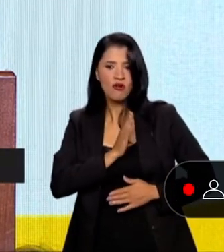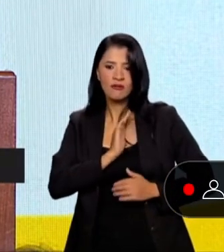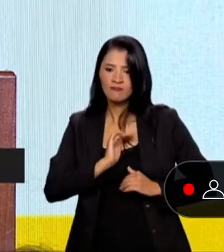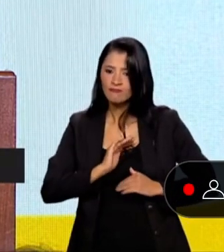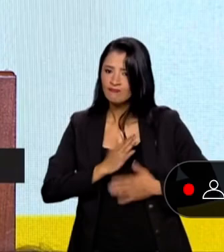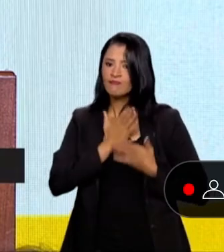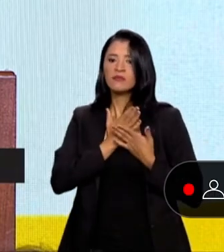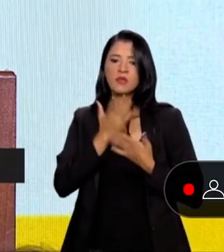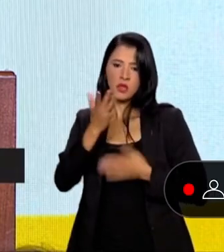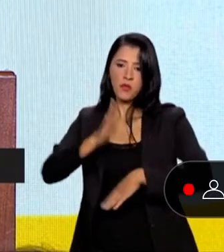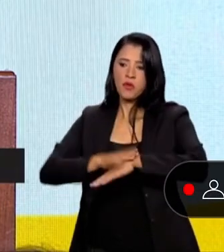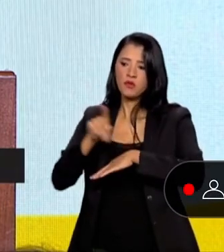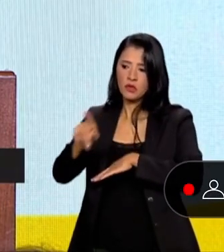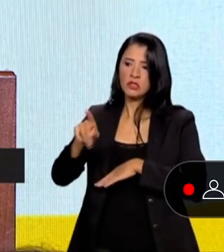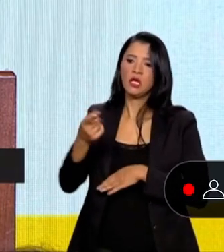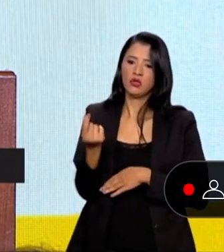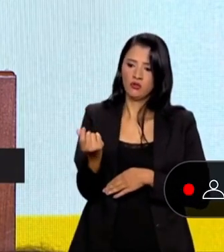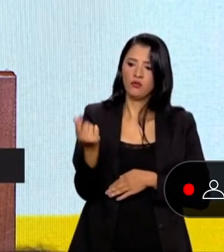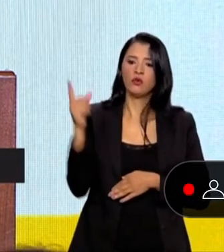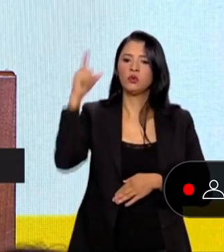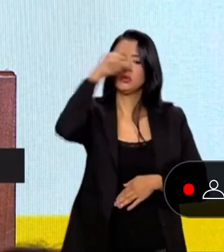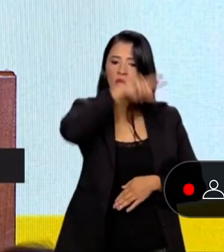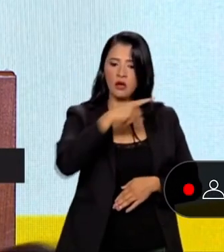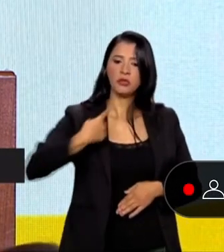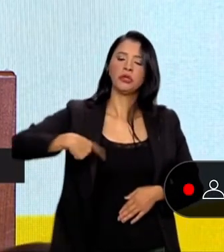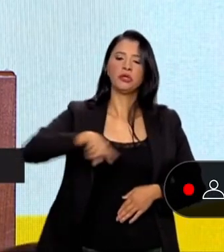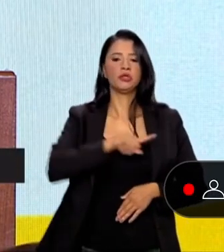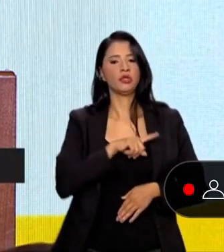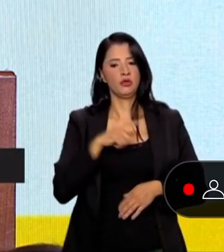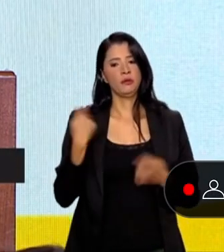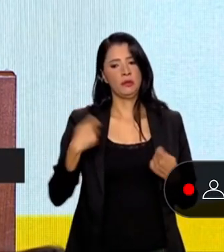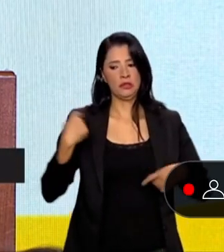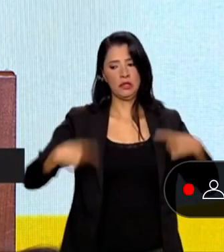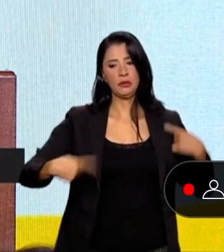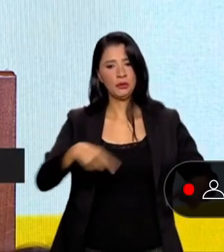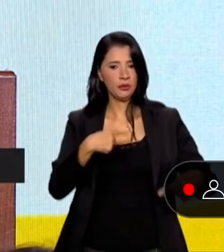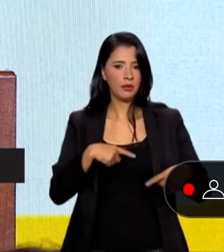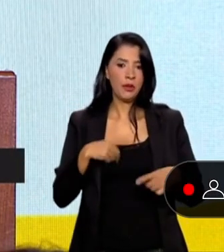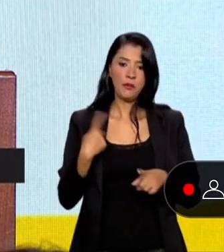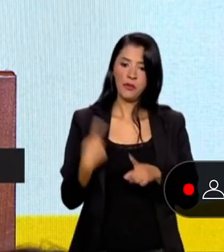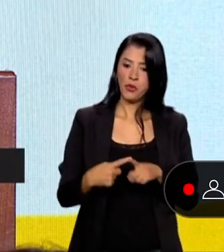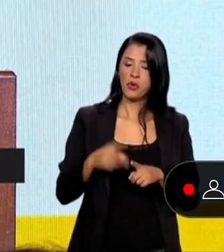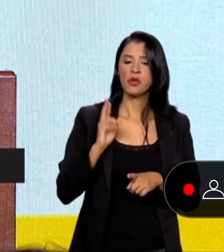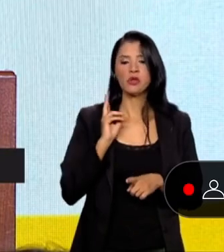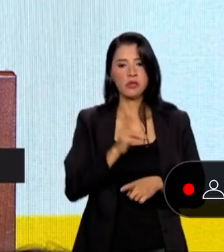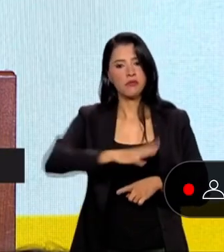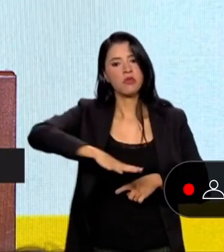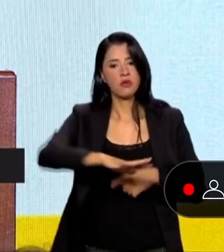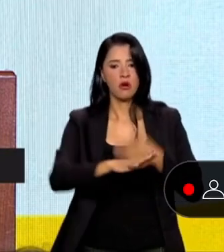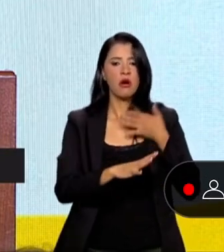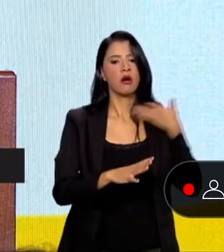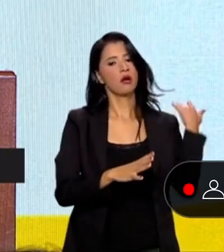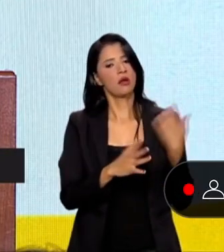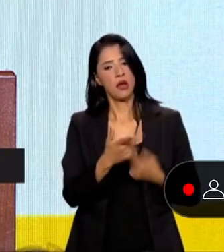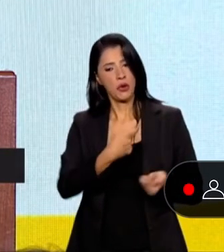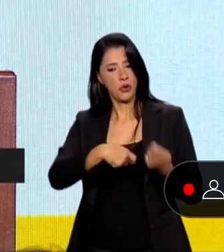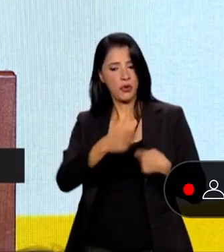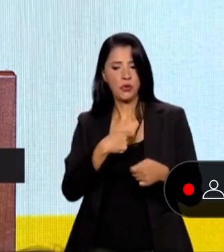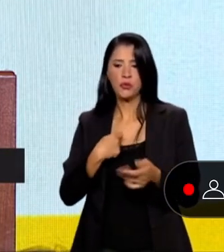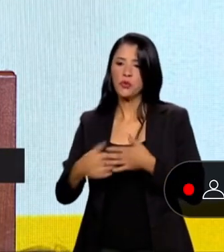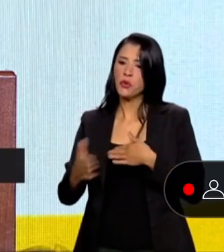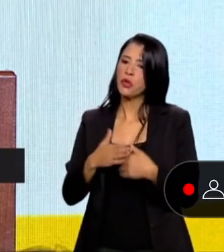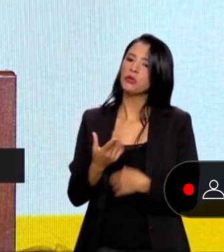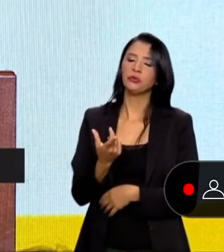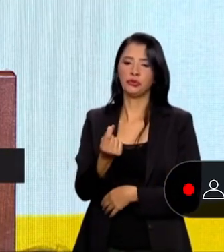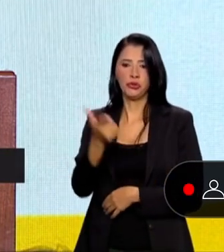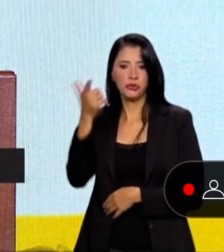você tiver problema financeiro, a gente vai ter que discutir, porque sempre na área econômica, qualquer